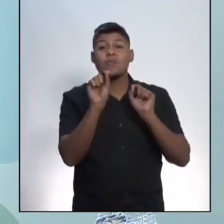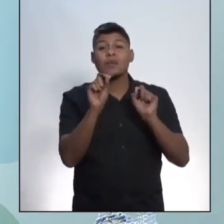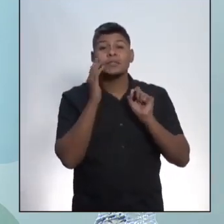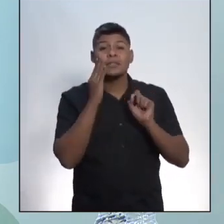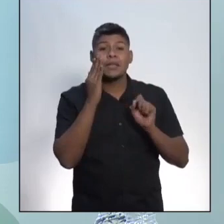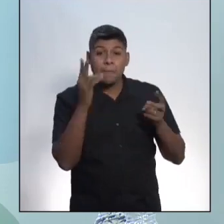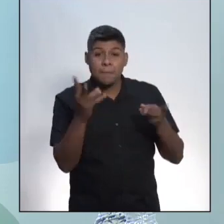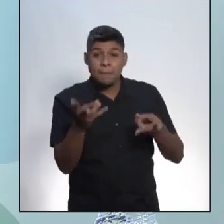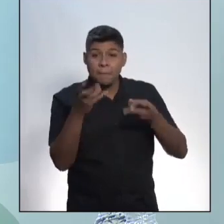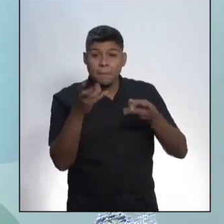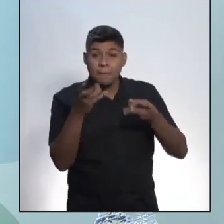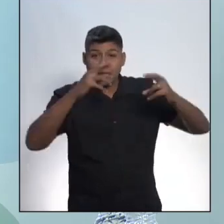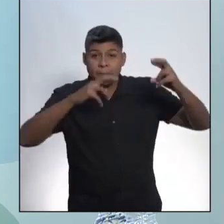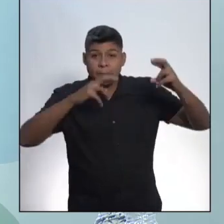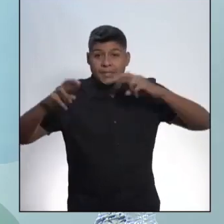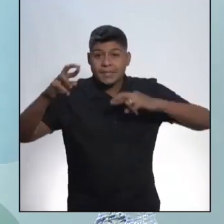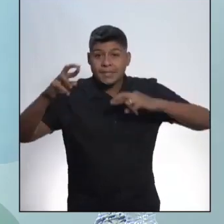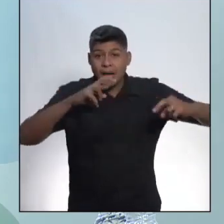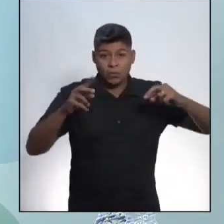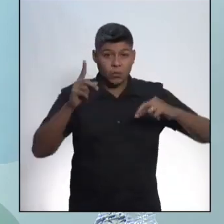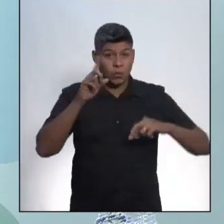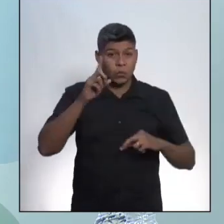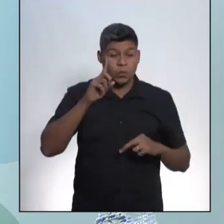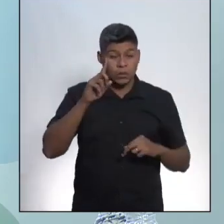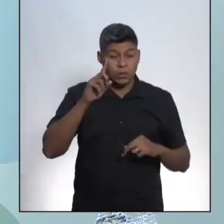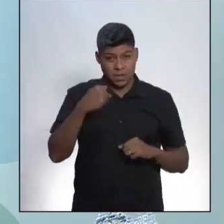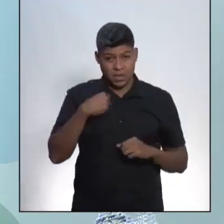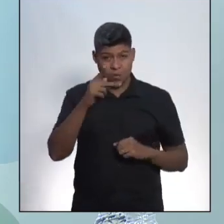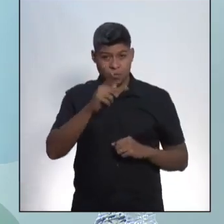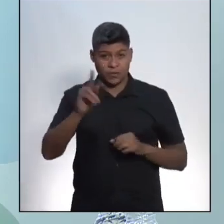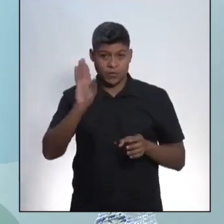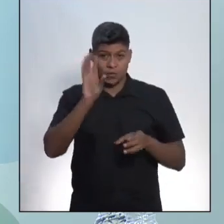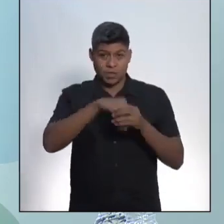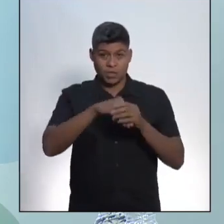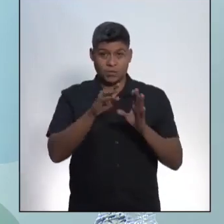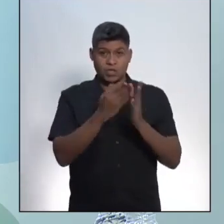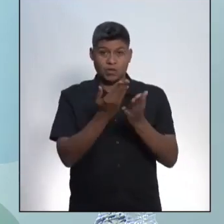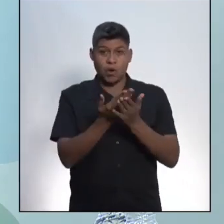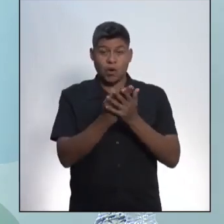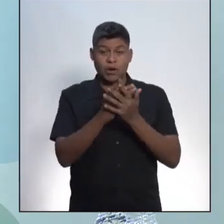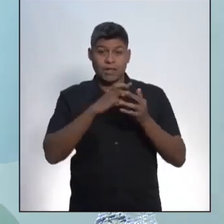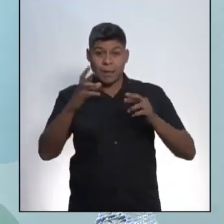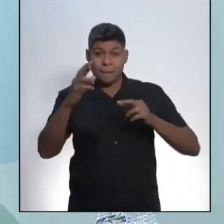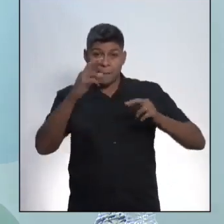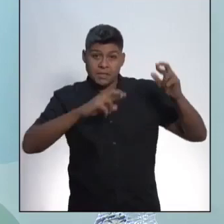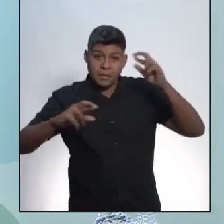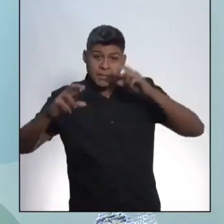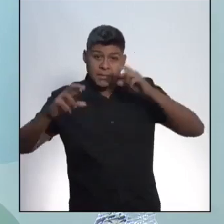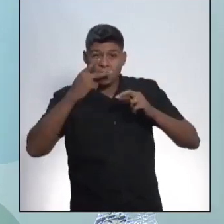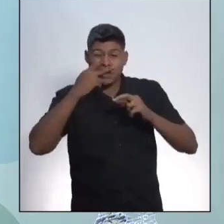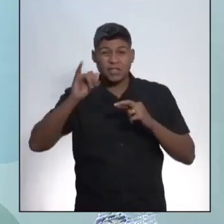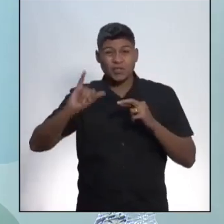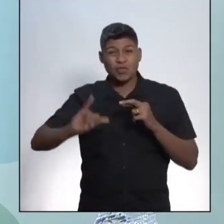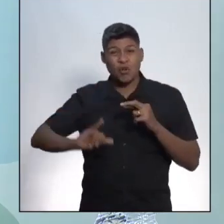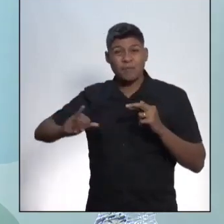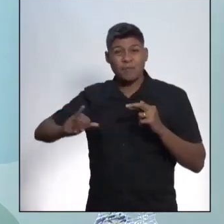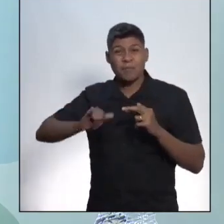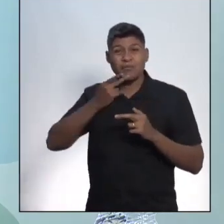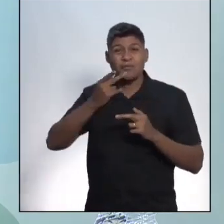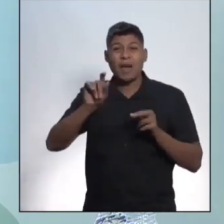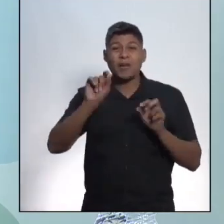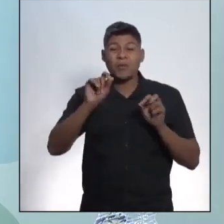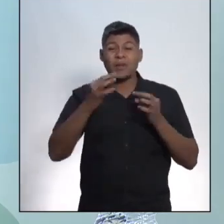de percepção, assim, no nosso dia a dia como professor, nas escolas, a gente tem uma percepção que gera um sofrimento quando você fala